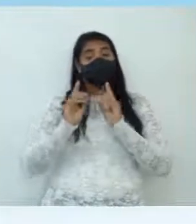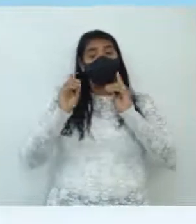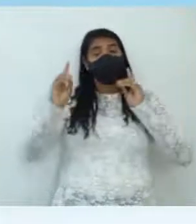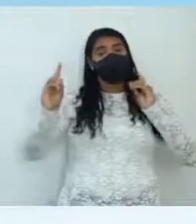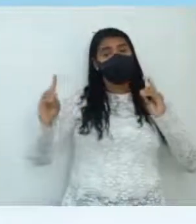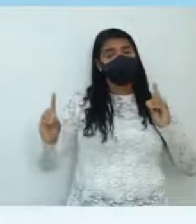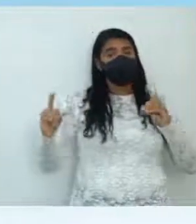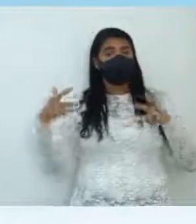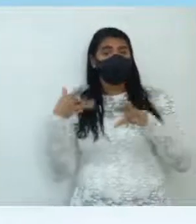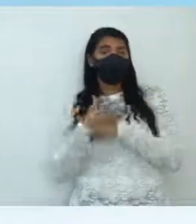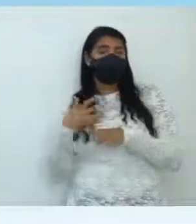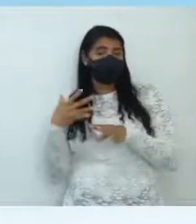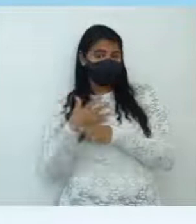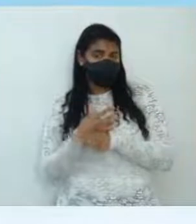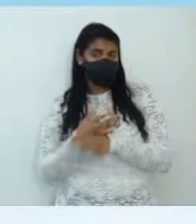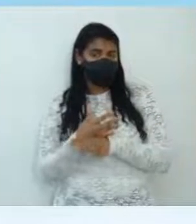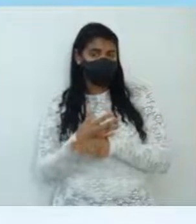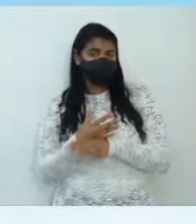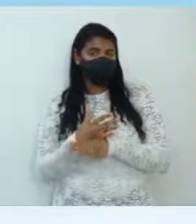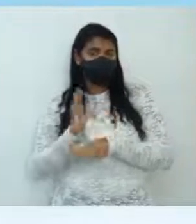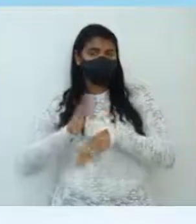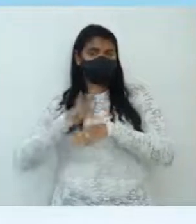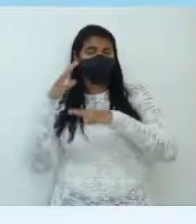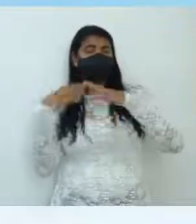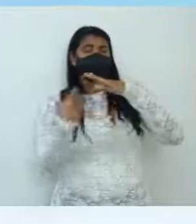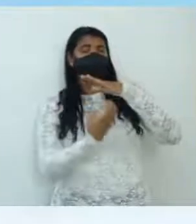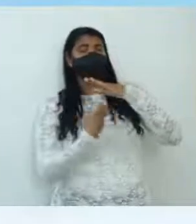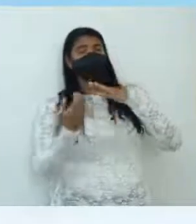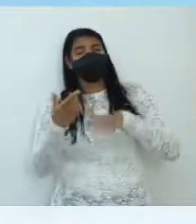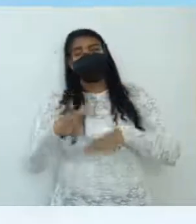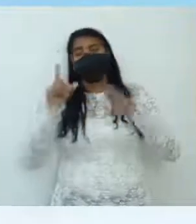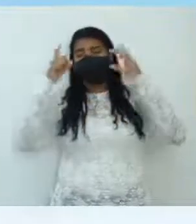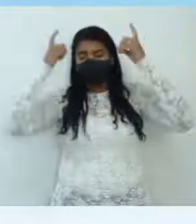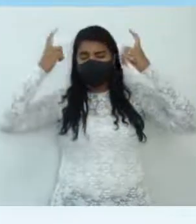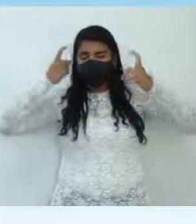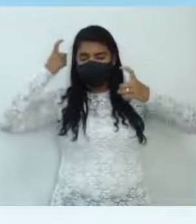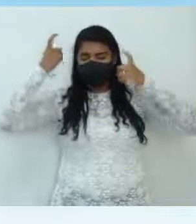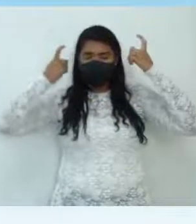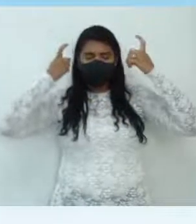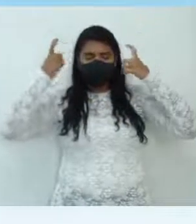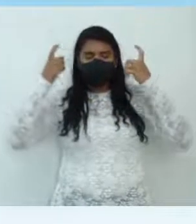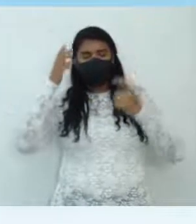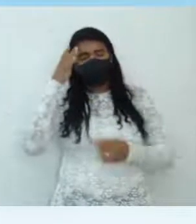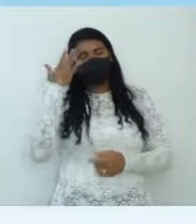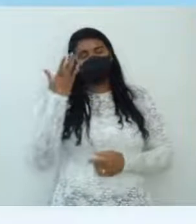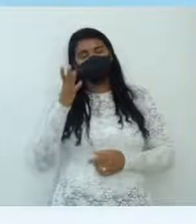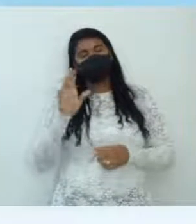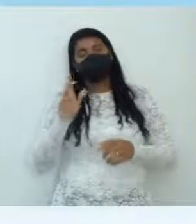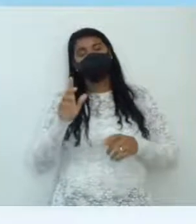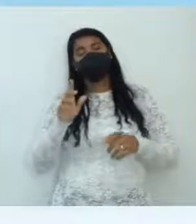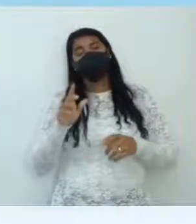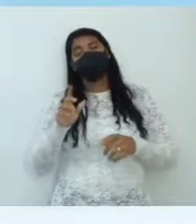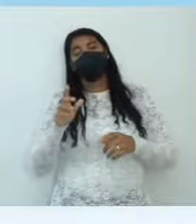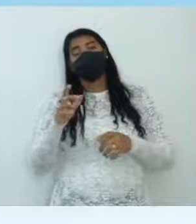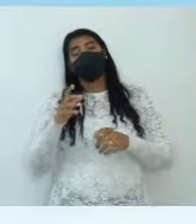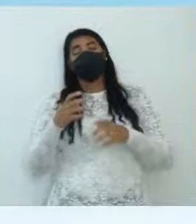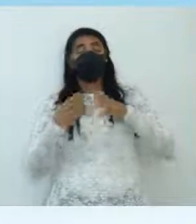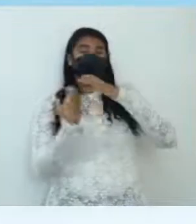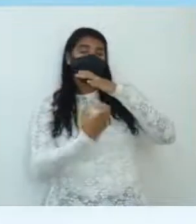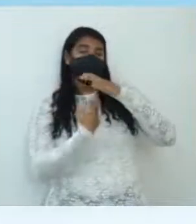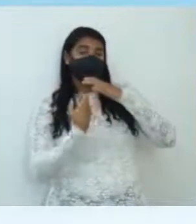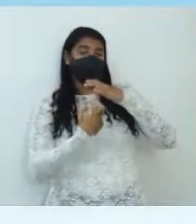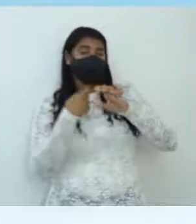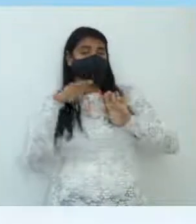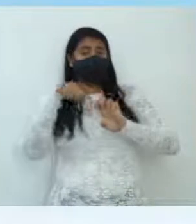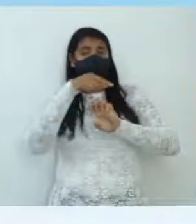centros urbanos, muitas das empresas não se preocupam com a questão ambiental, porque estão longe dos